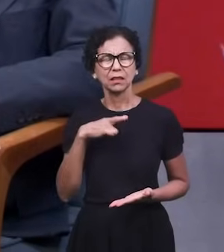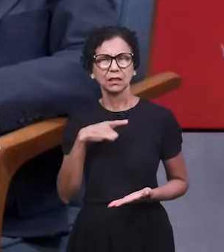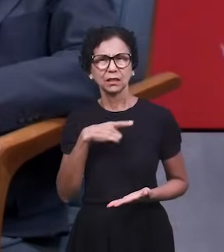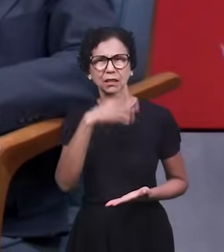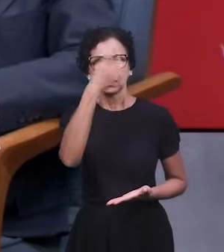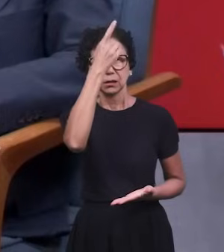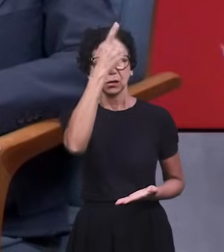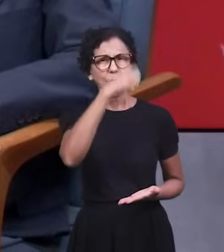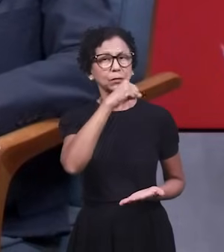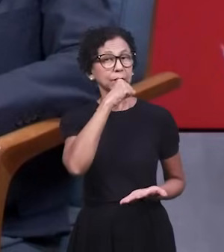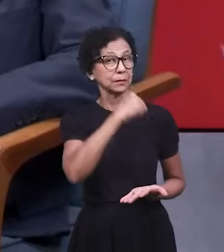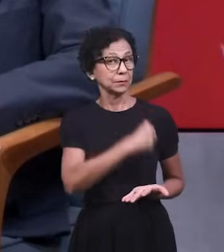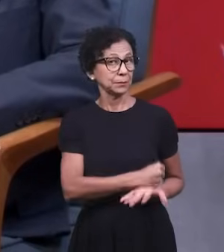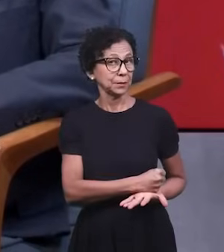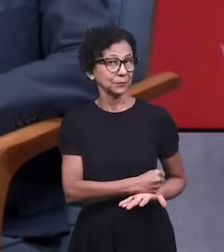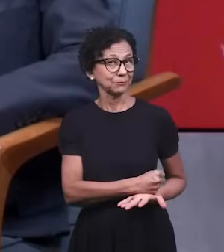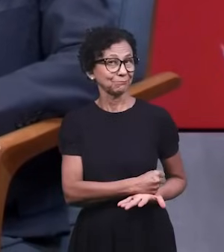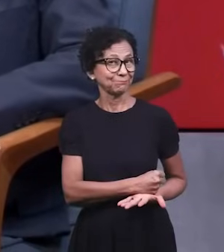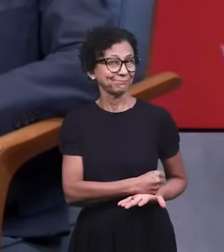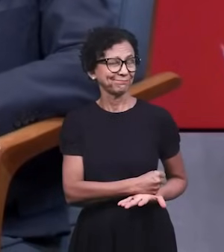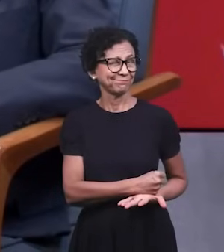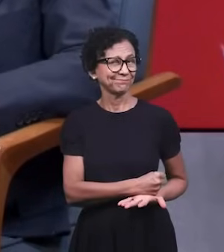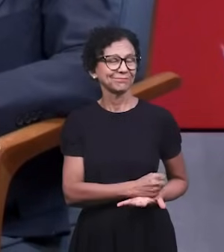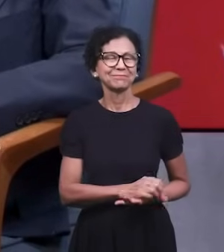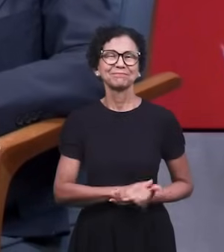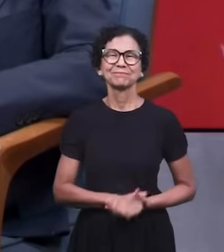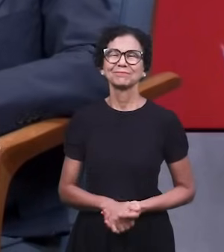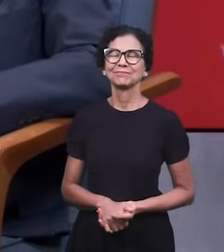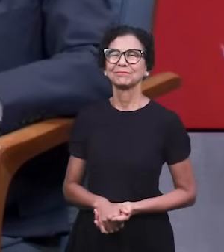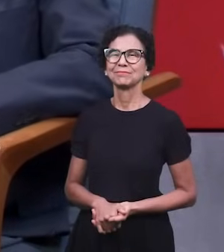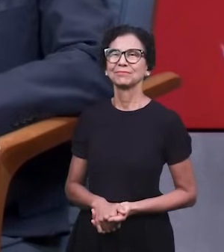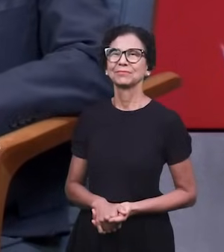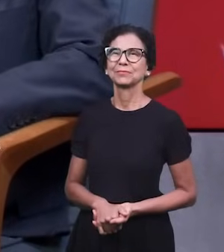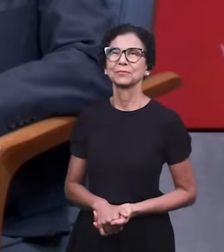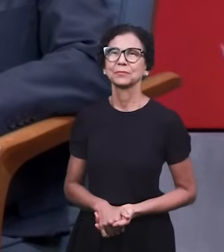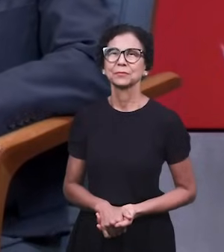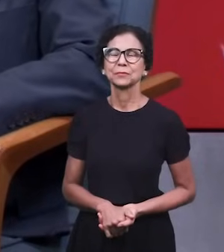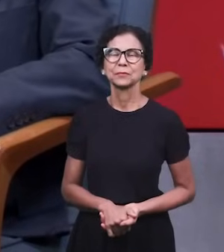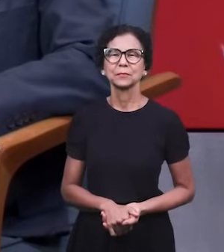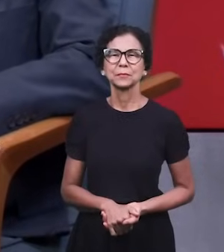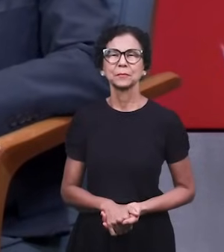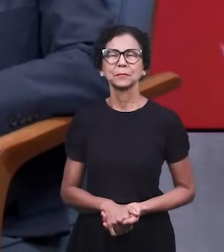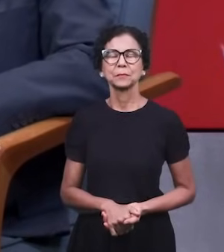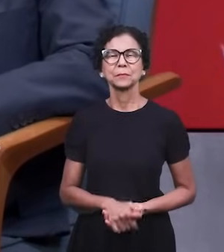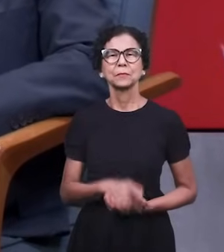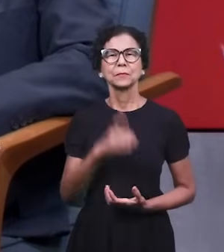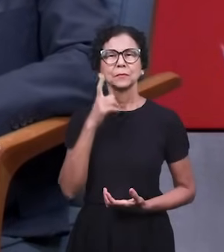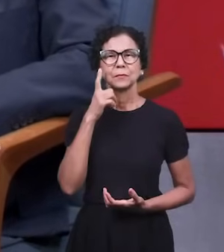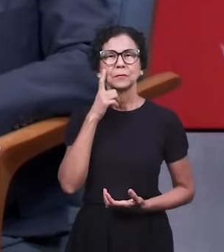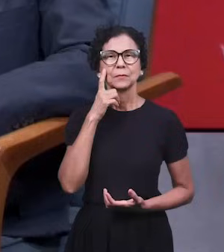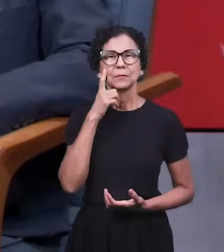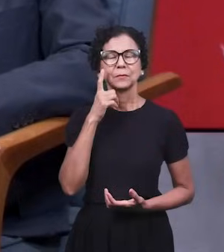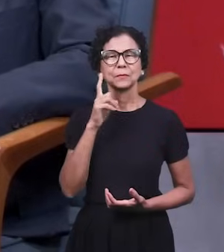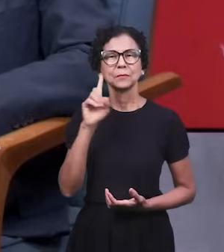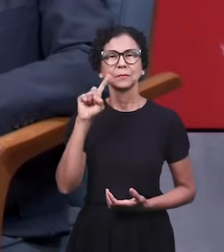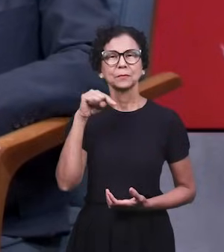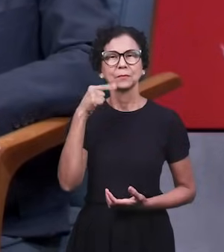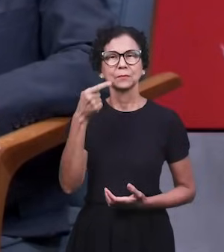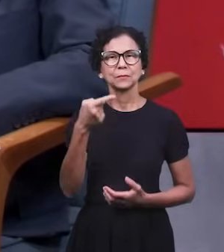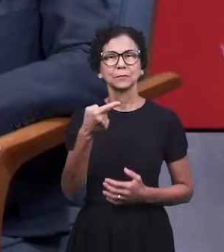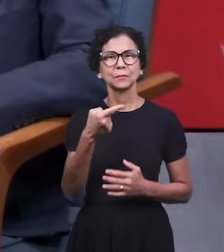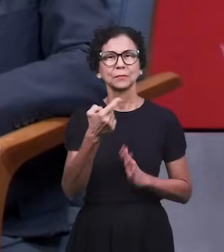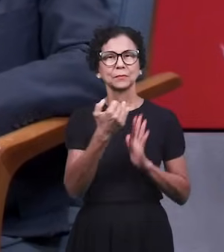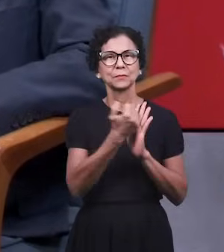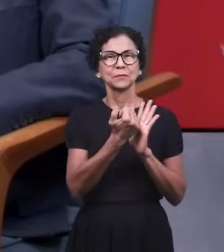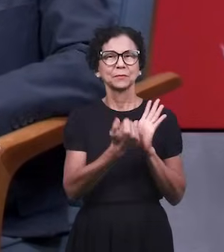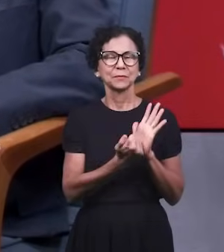dom aparece no Velho Testamento? Nós vamos começar falando sobre ele no nosso